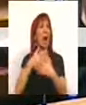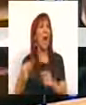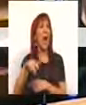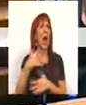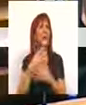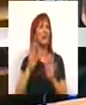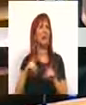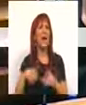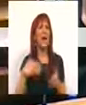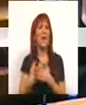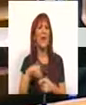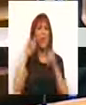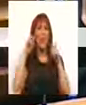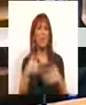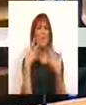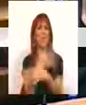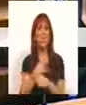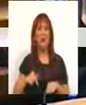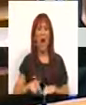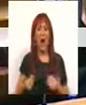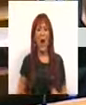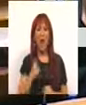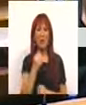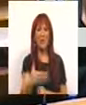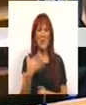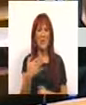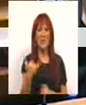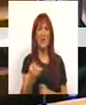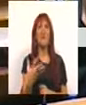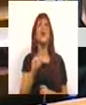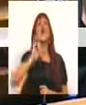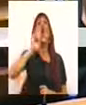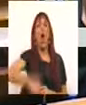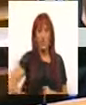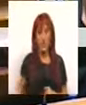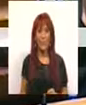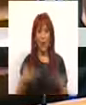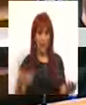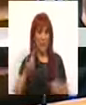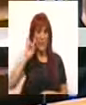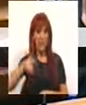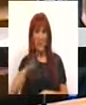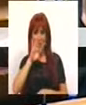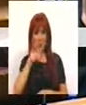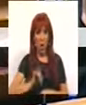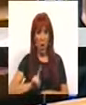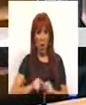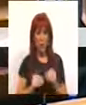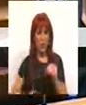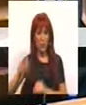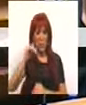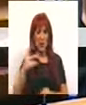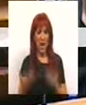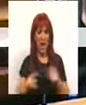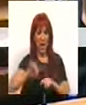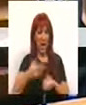saber que área já foi sujeita ao fogo controlado no presente época 2017-2018. É importante saber se é ou não superior aos anos